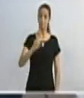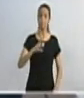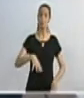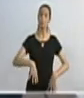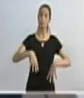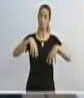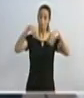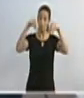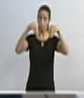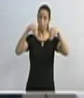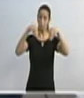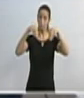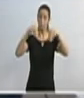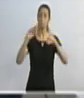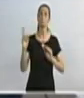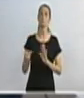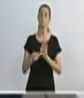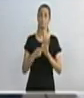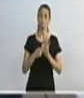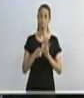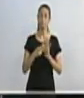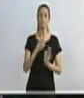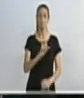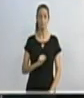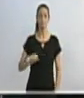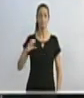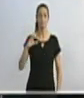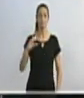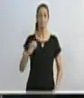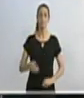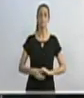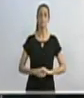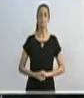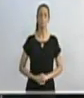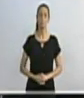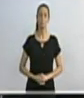Fórum dos PROCONs catarinense.